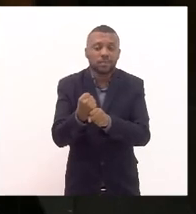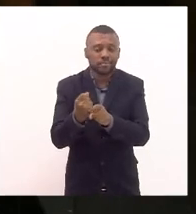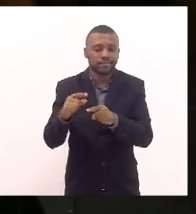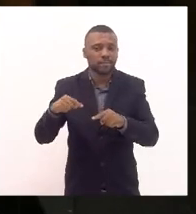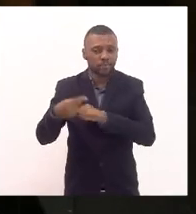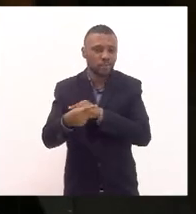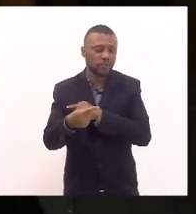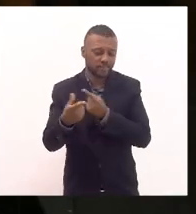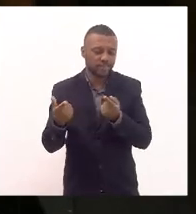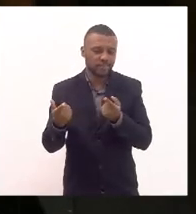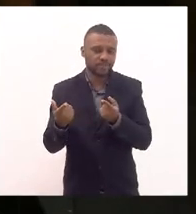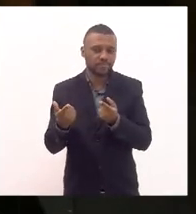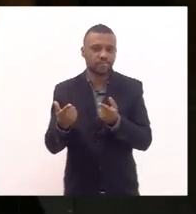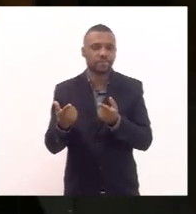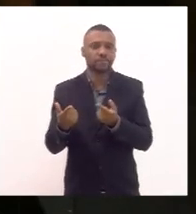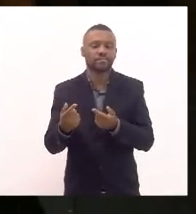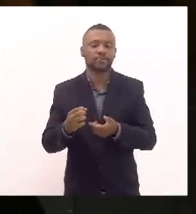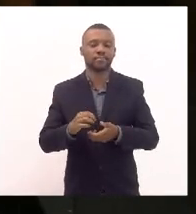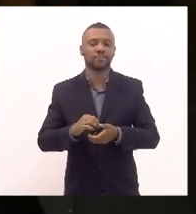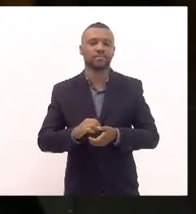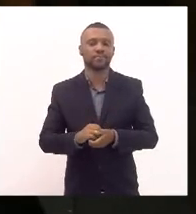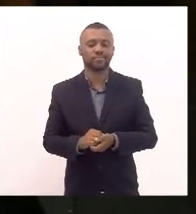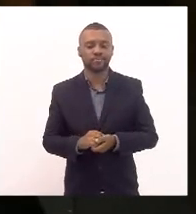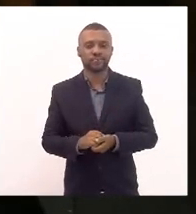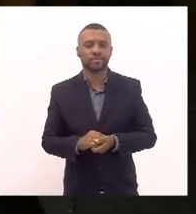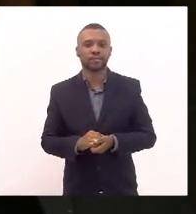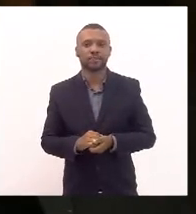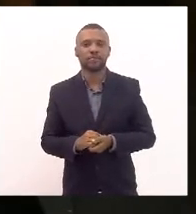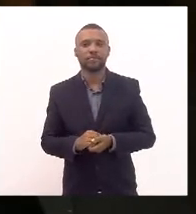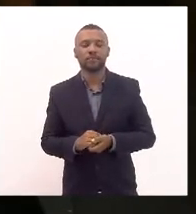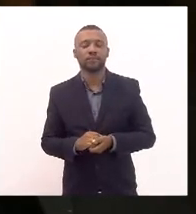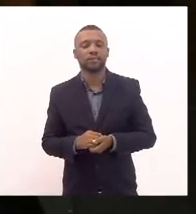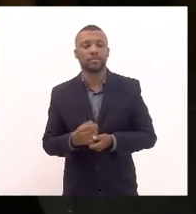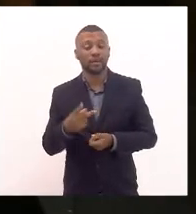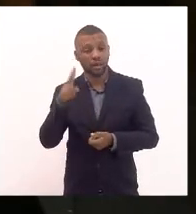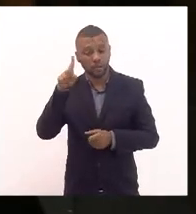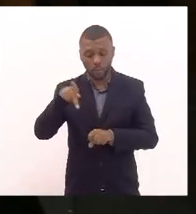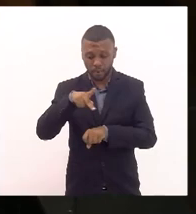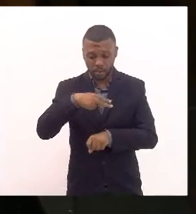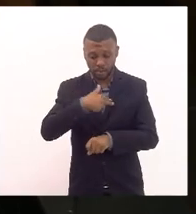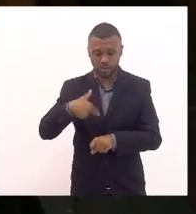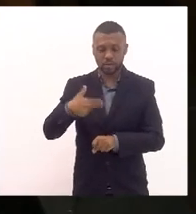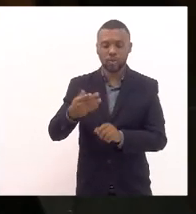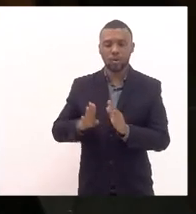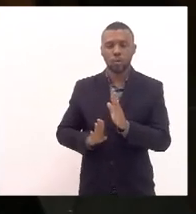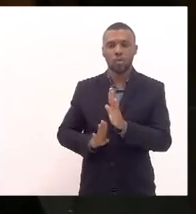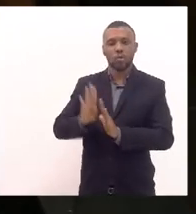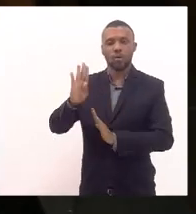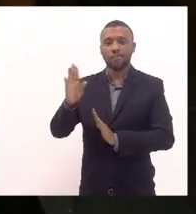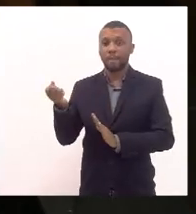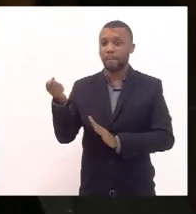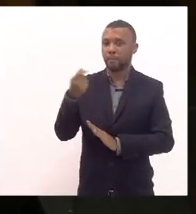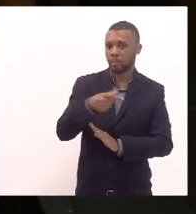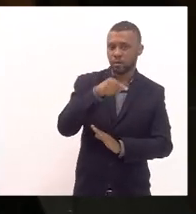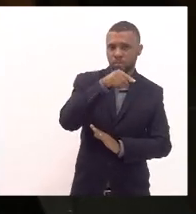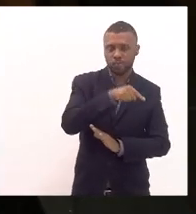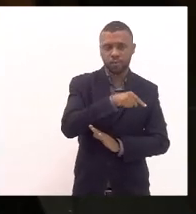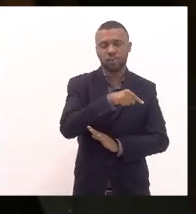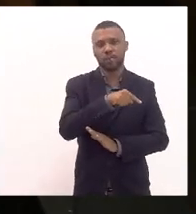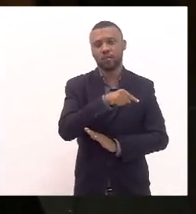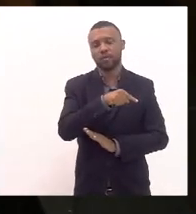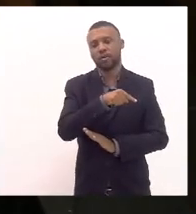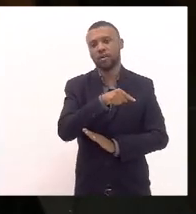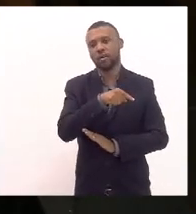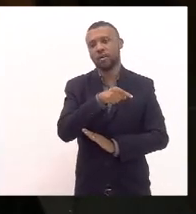Célia 20 anos depois o a China ultrapassou os Estados Unidos e chegou em